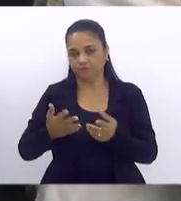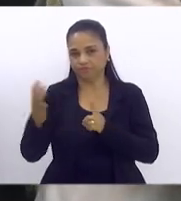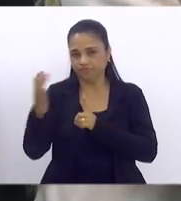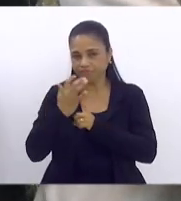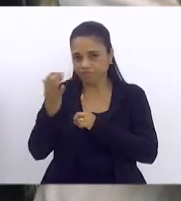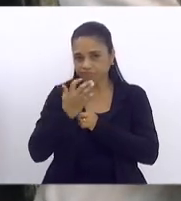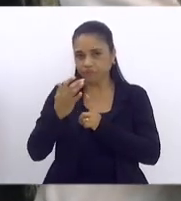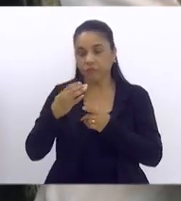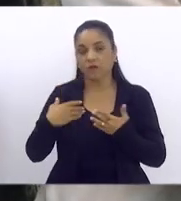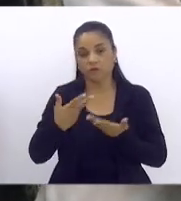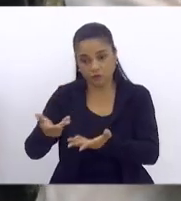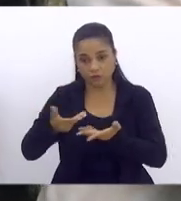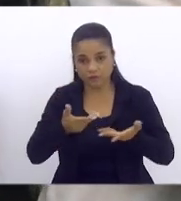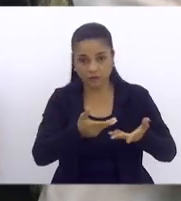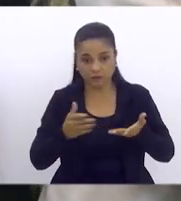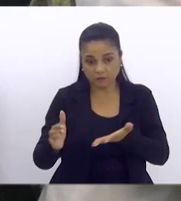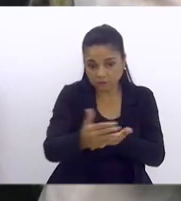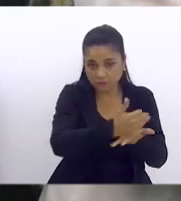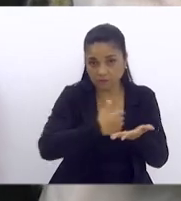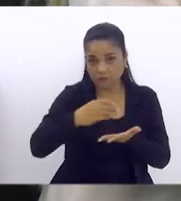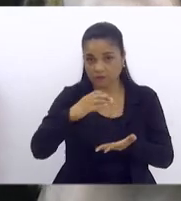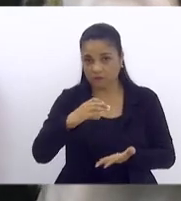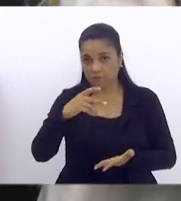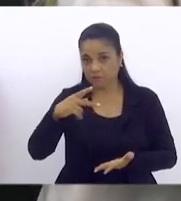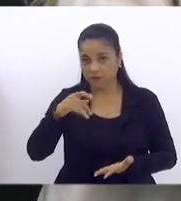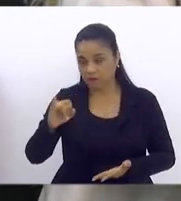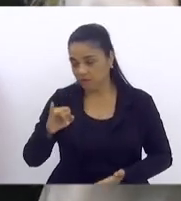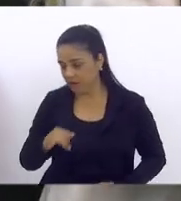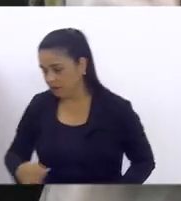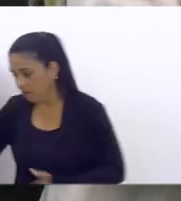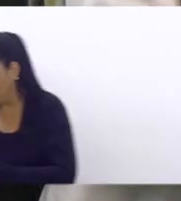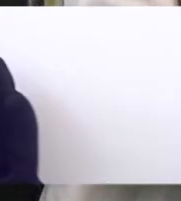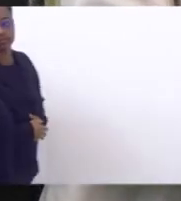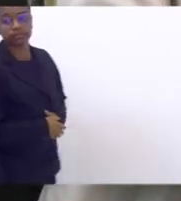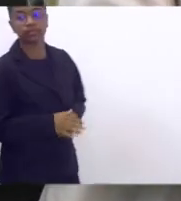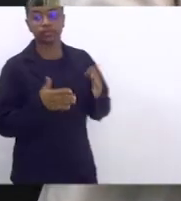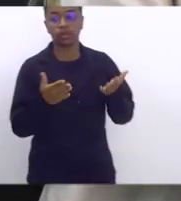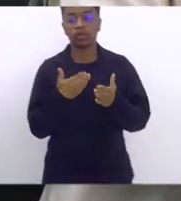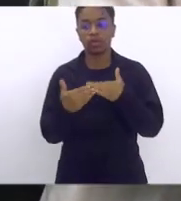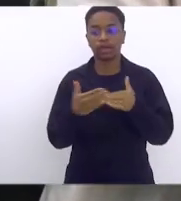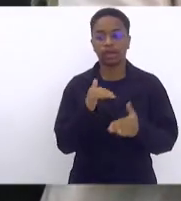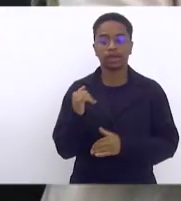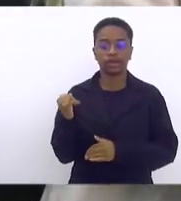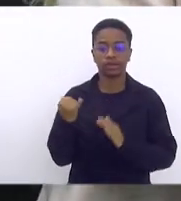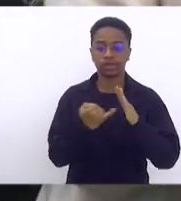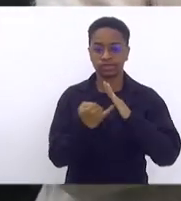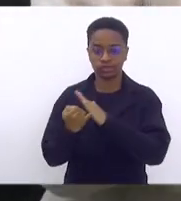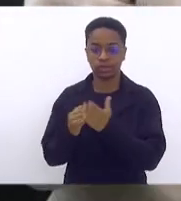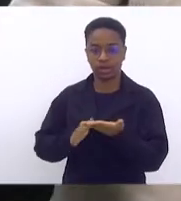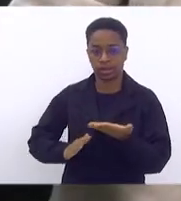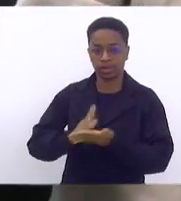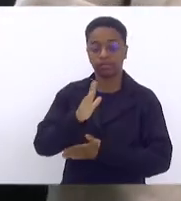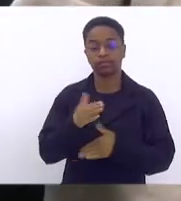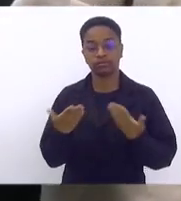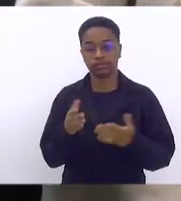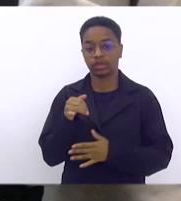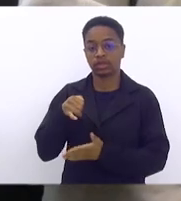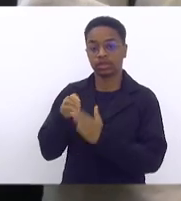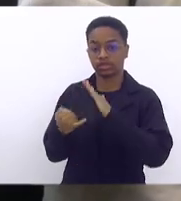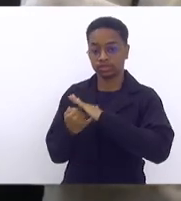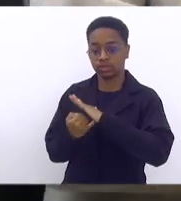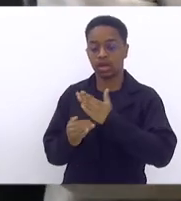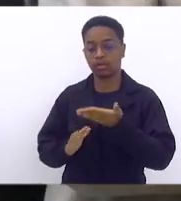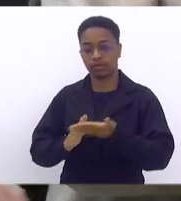que está colhendo dados e qualquer instituto, esse instituto foi aprovado nesta CPI para